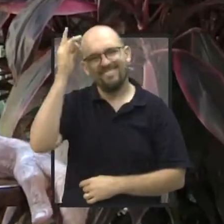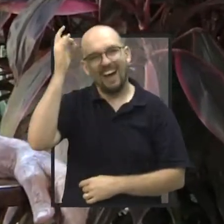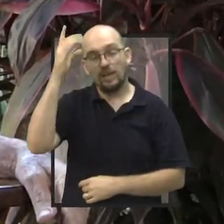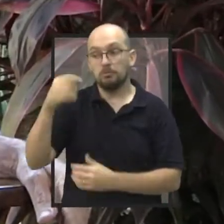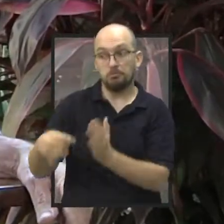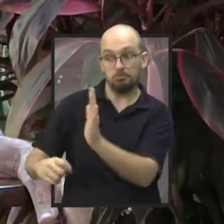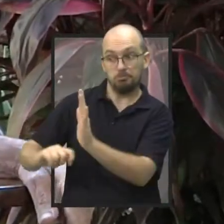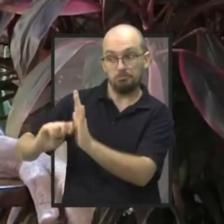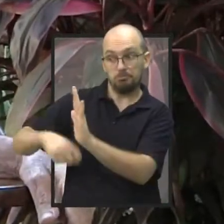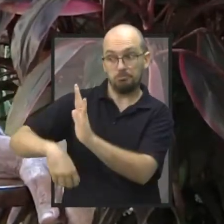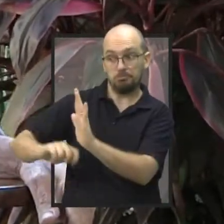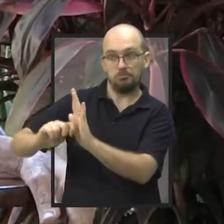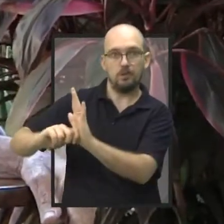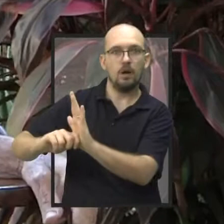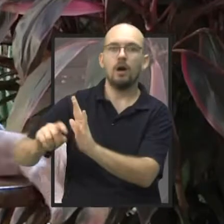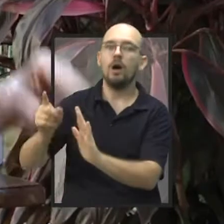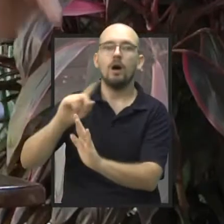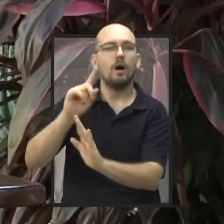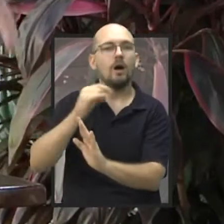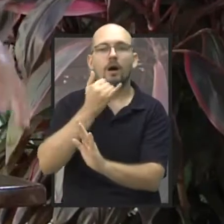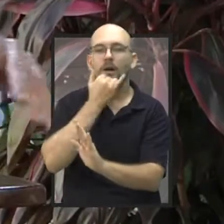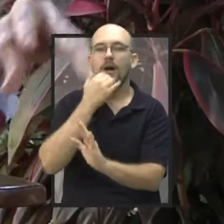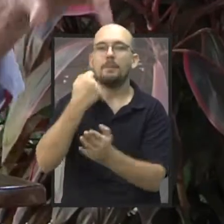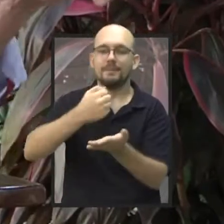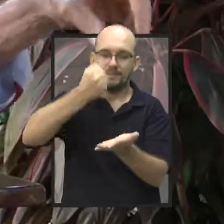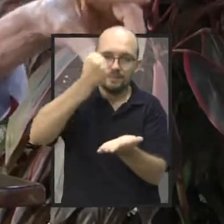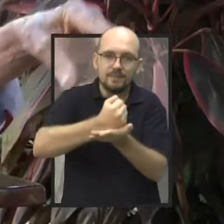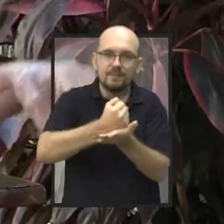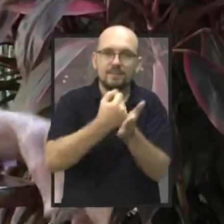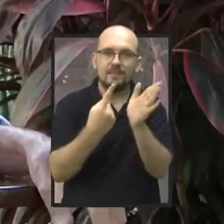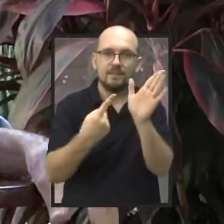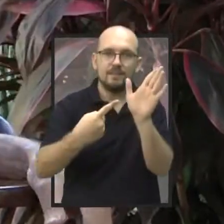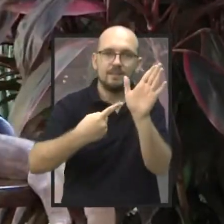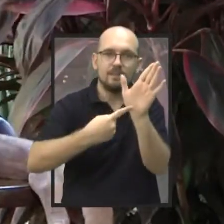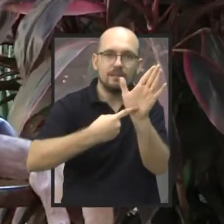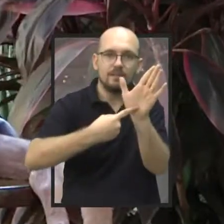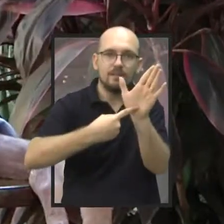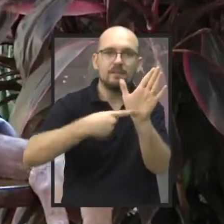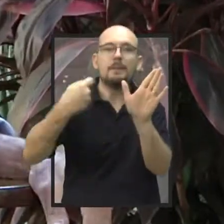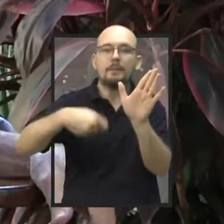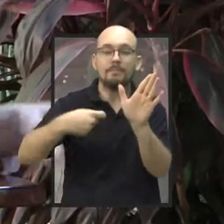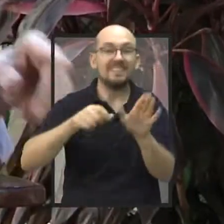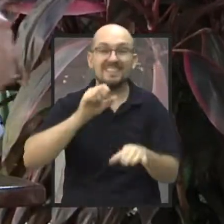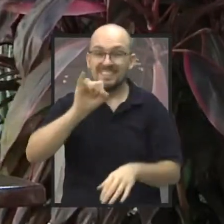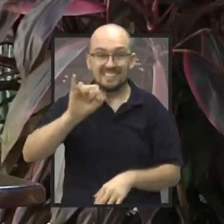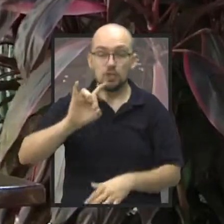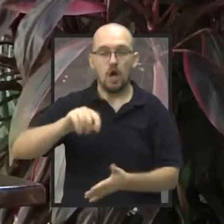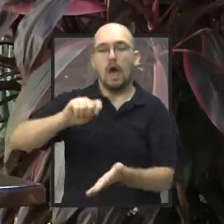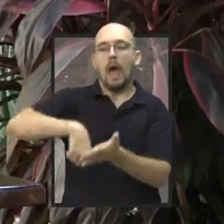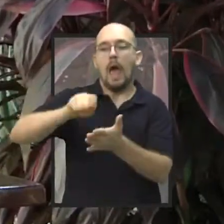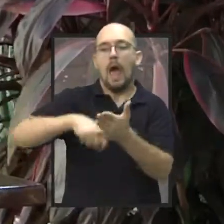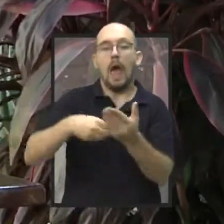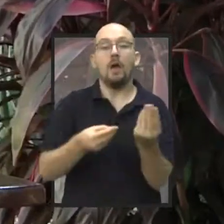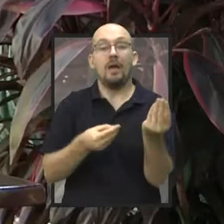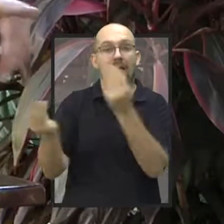que ser autenticadas, têm que ser fotografadas, ela tem que ter validade. Se não chega no Congresso, eles dizem assim, mas como é que nós